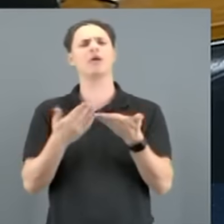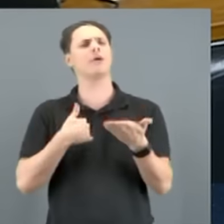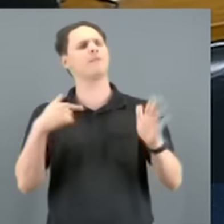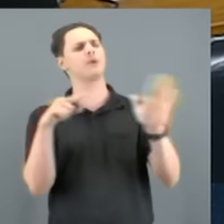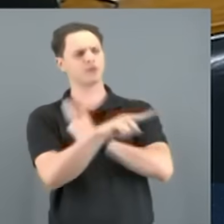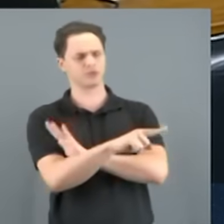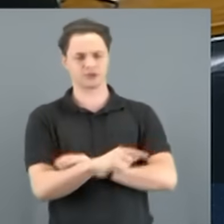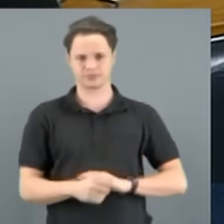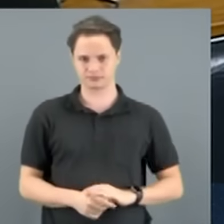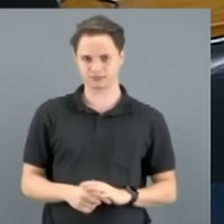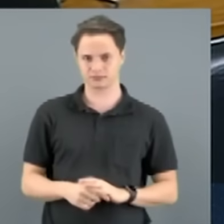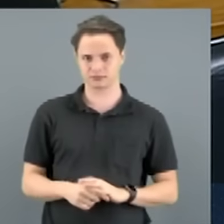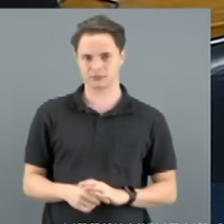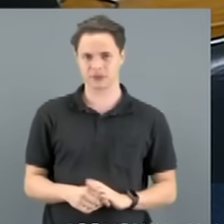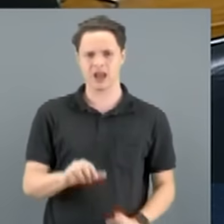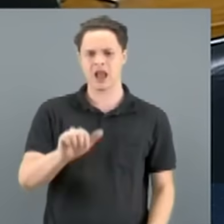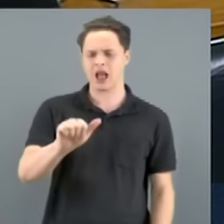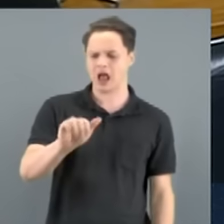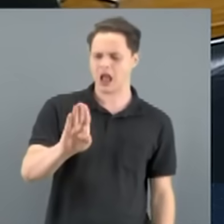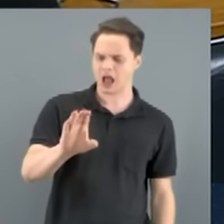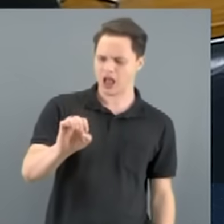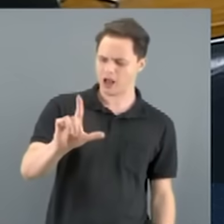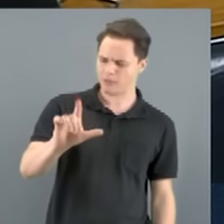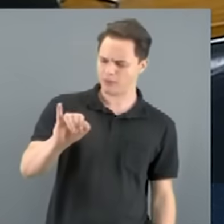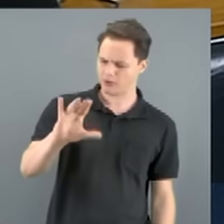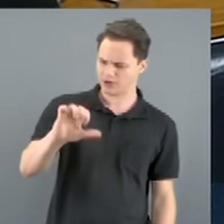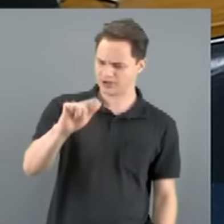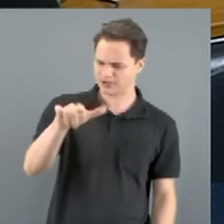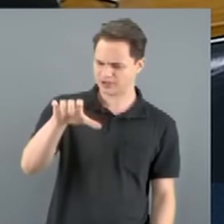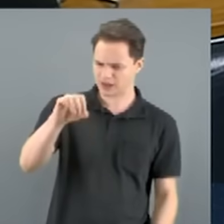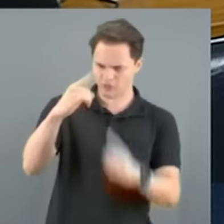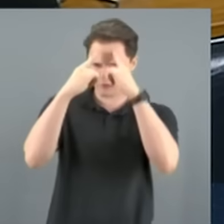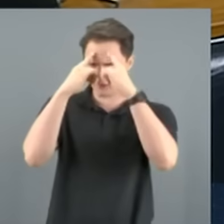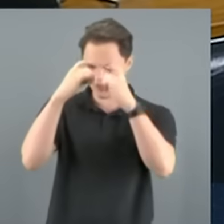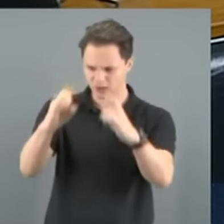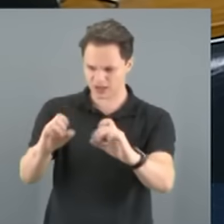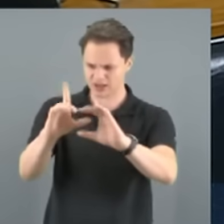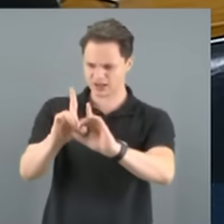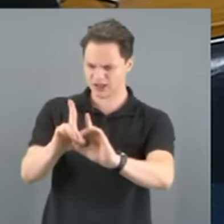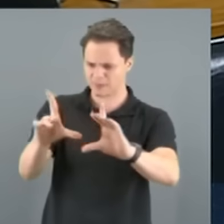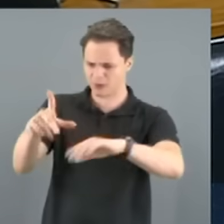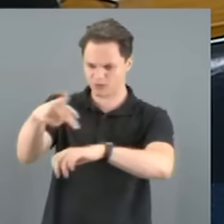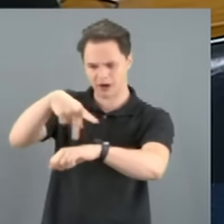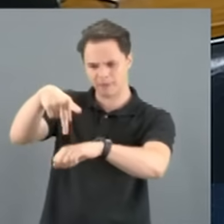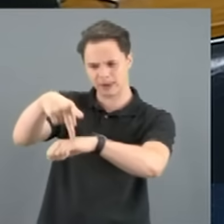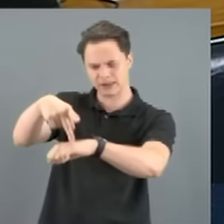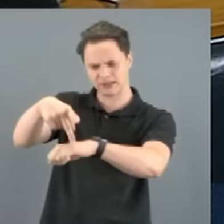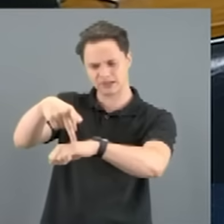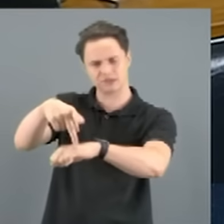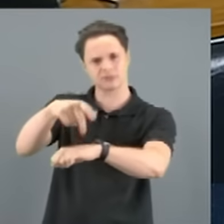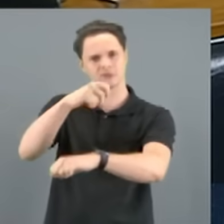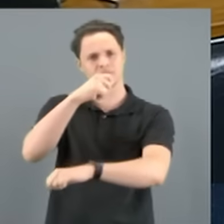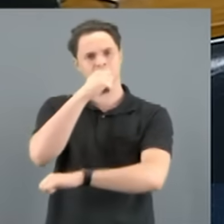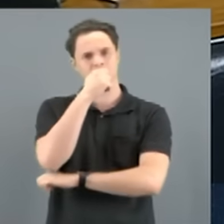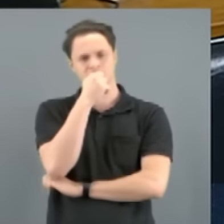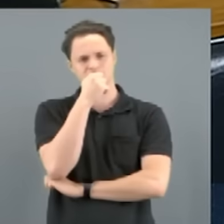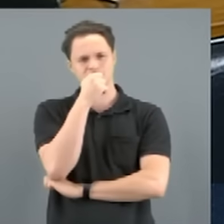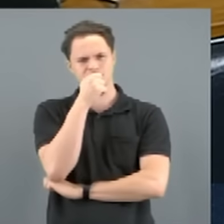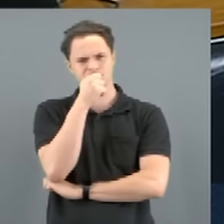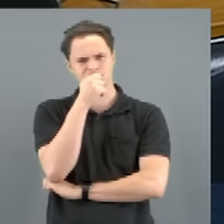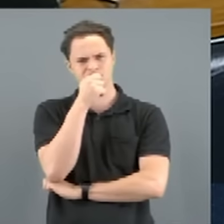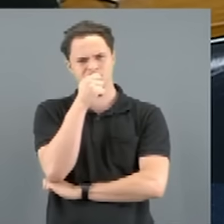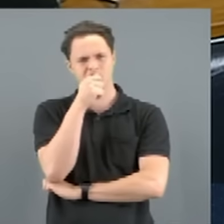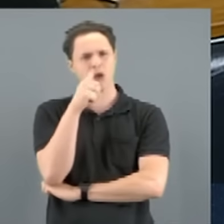Abolição violenta do Estado democrático de direito o estado democrático de direito do nosso país Ele é tão sensível assim